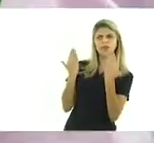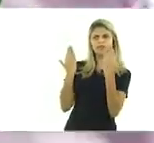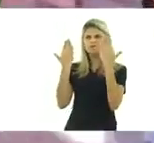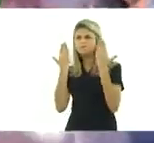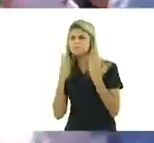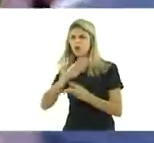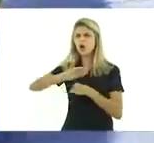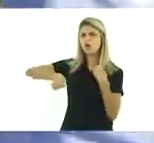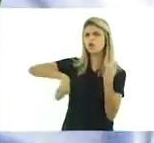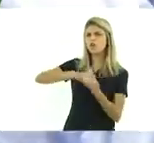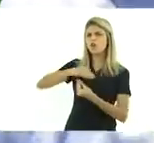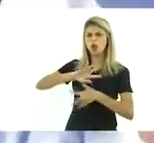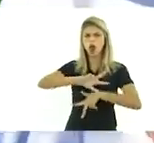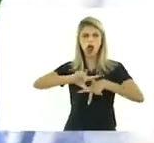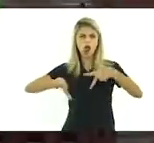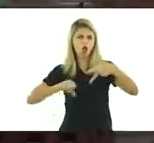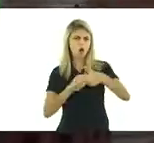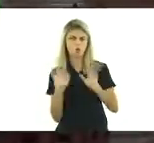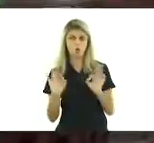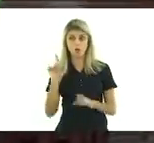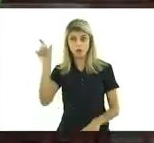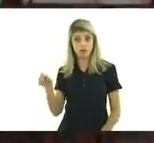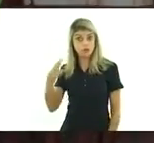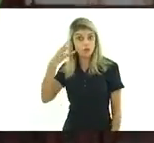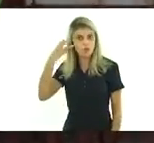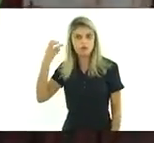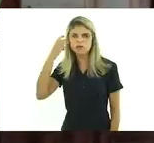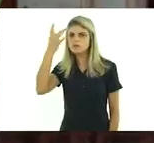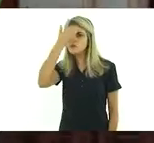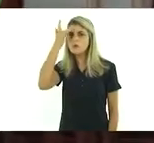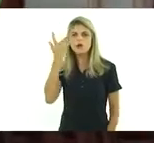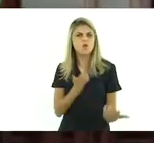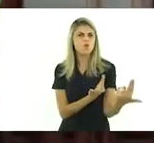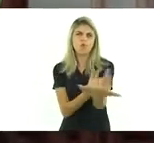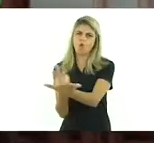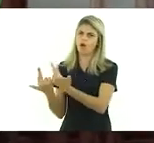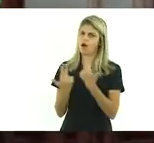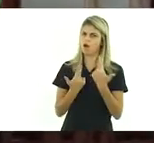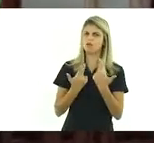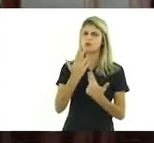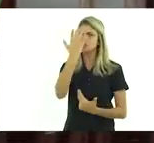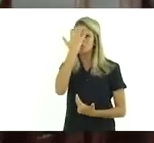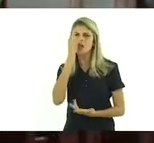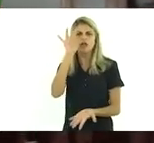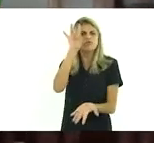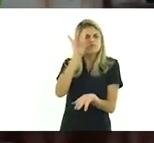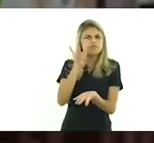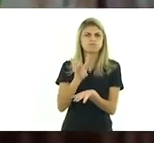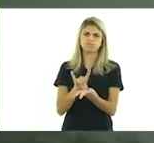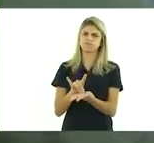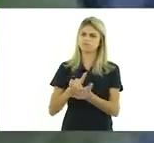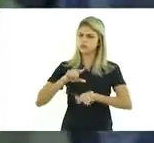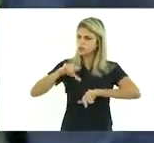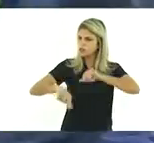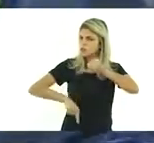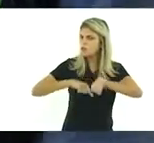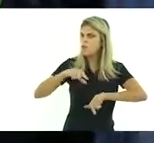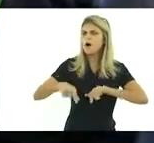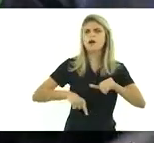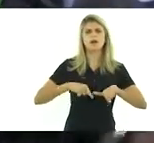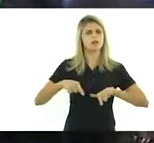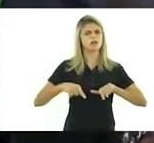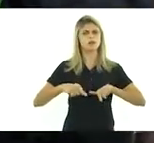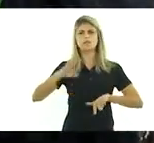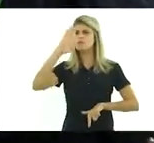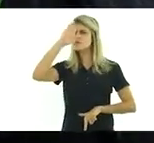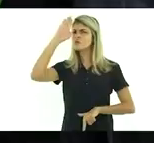e corrupção. Wilson é gente como a gente, sério, honesto, trabalhador e acima